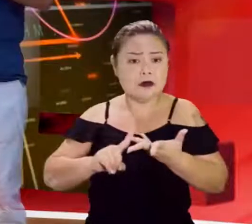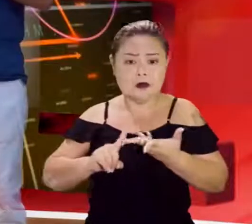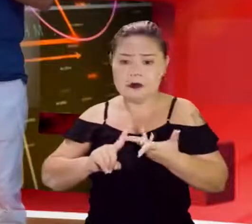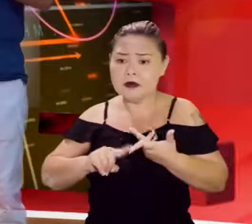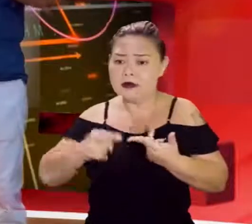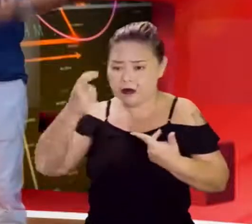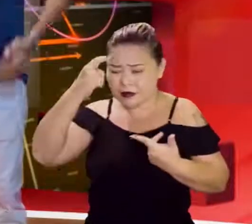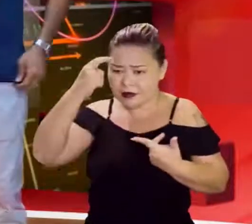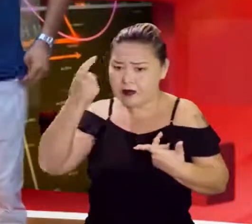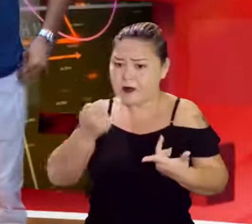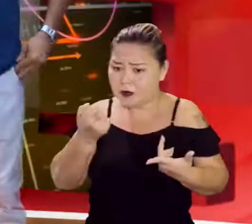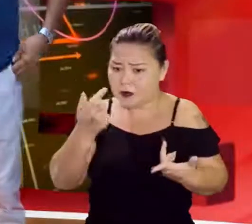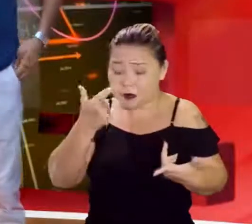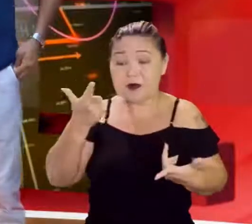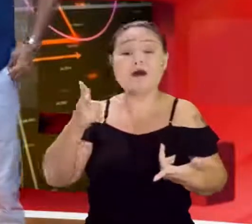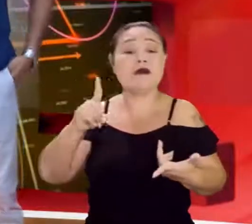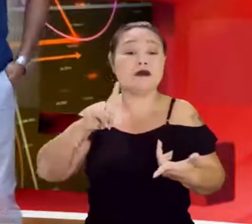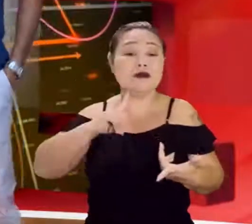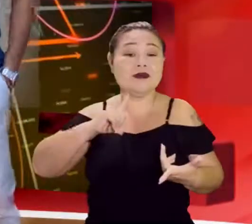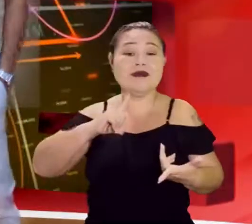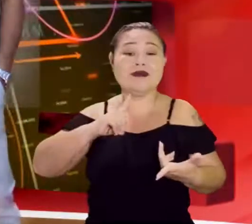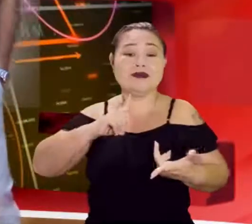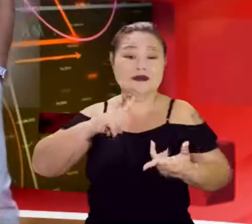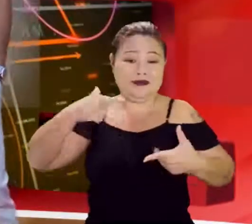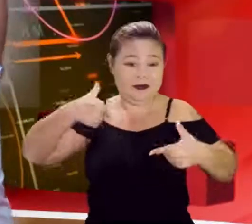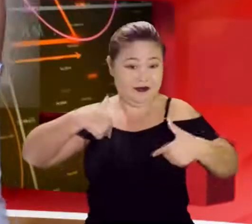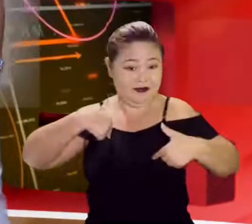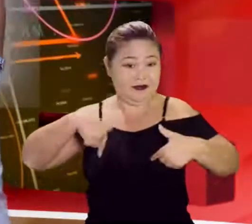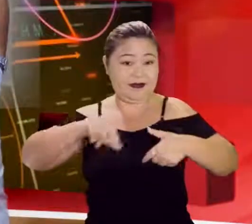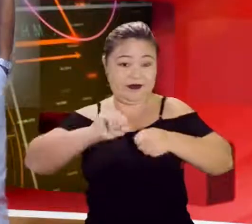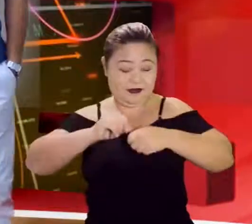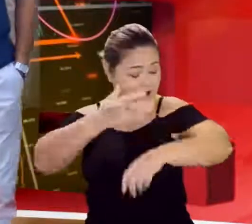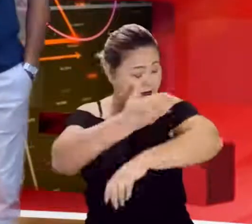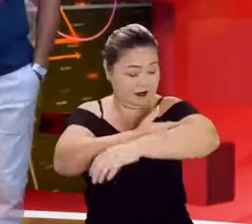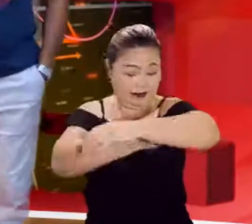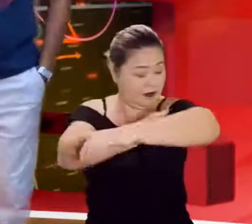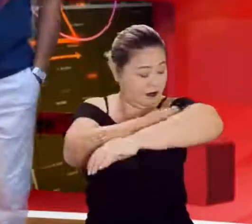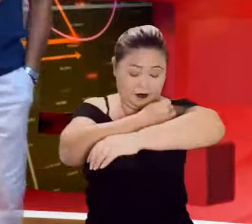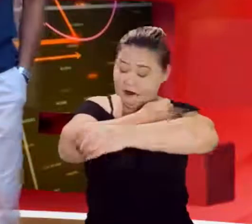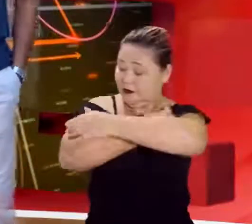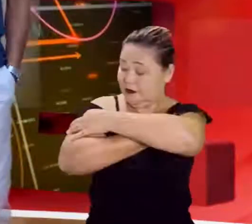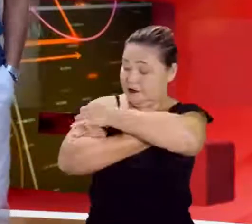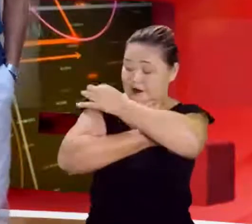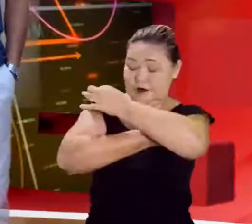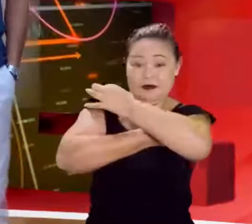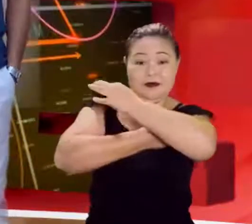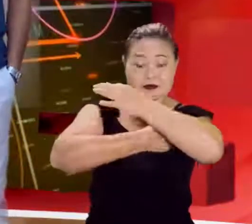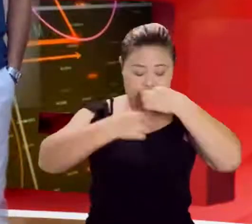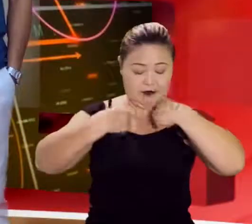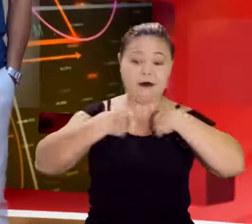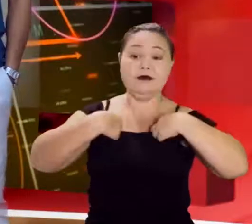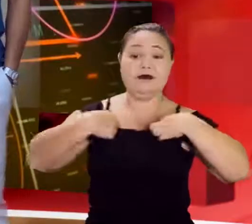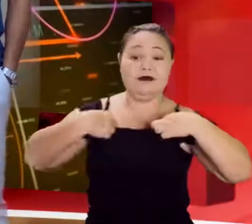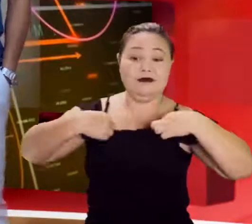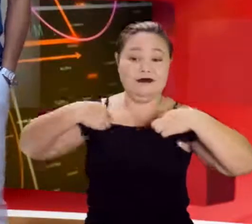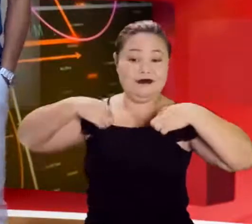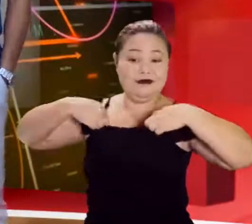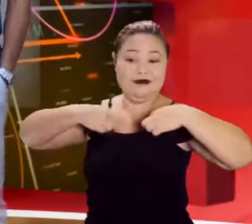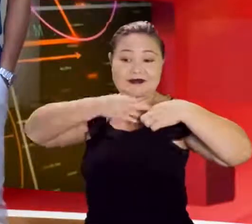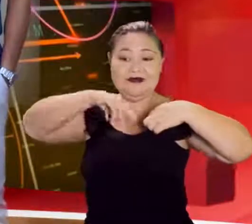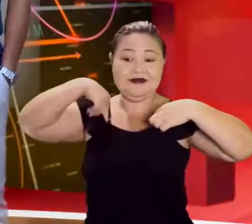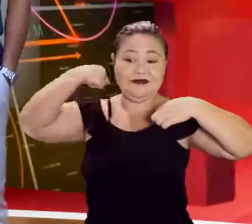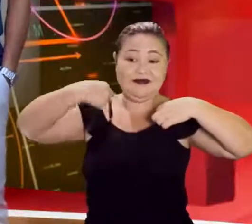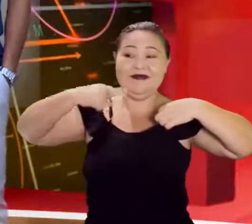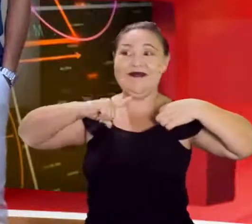A gente pensa que é pouco buraco, mas não. O buraco de cima, o buraco dos braços, o buraco que enfia aqui o corpo e ainda